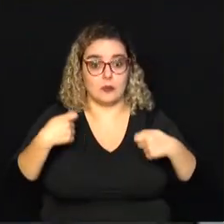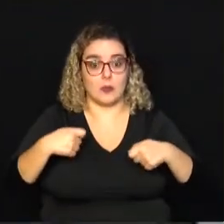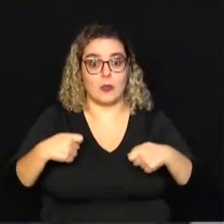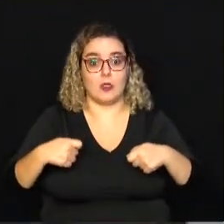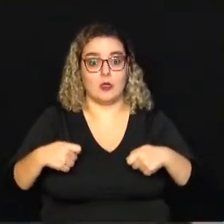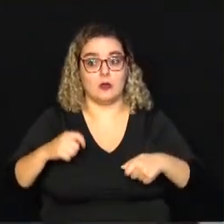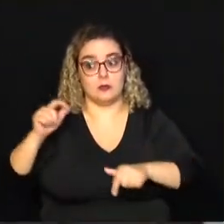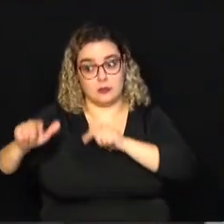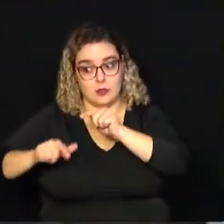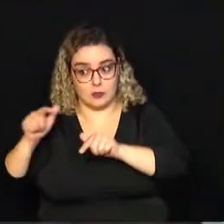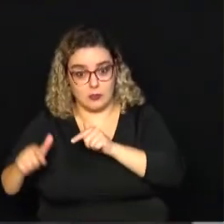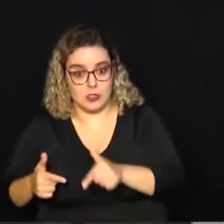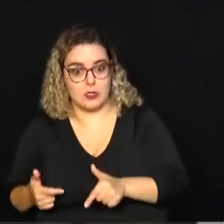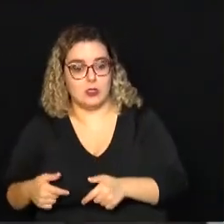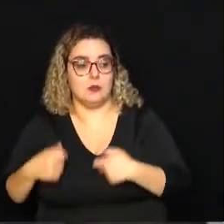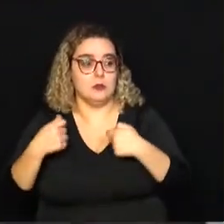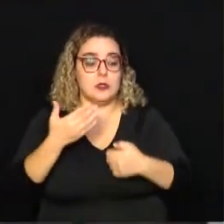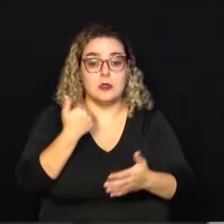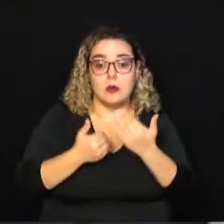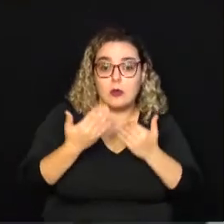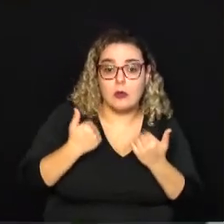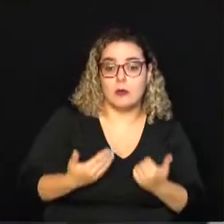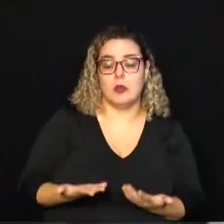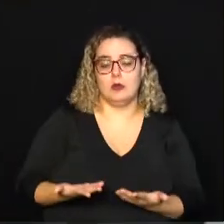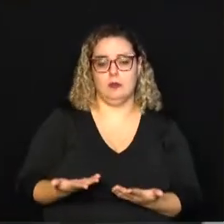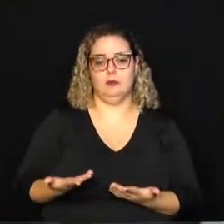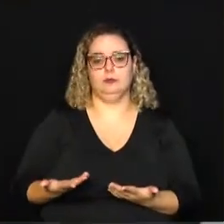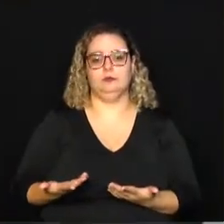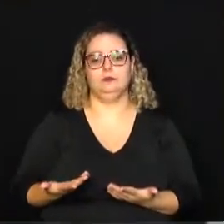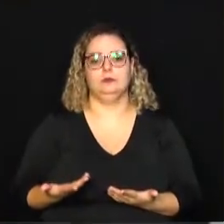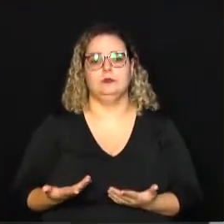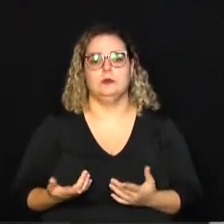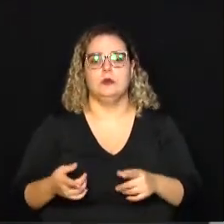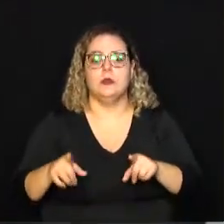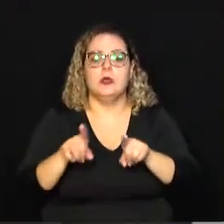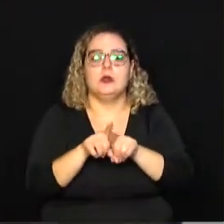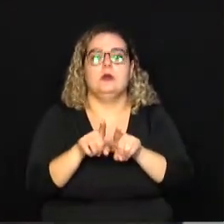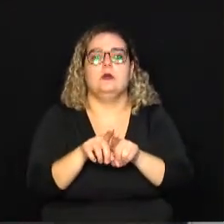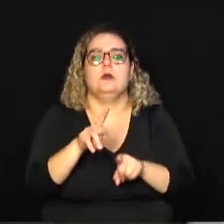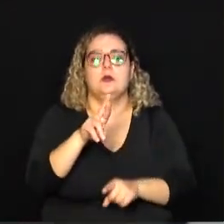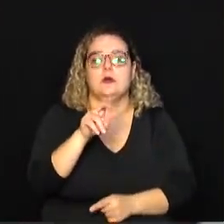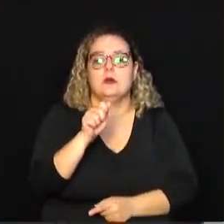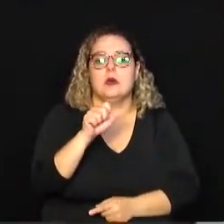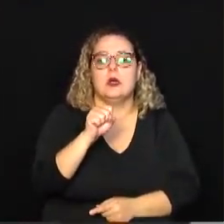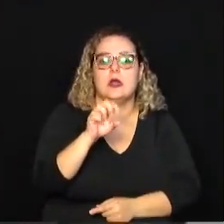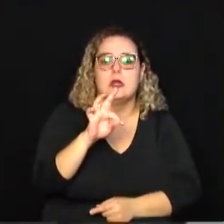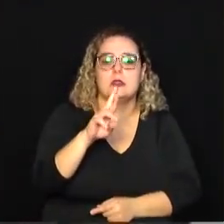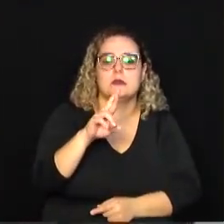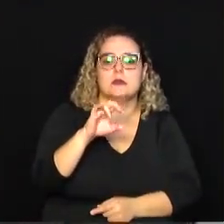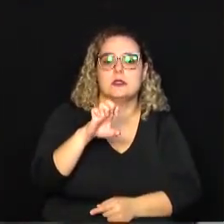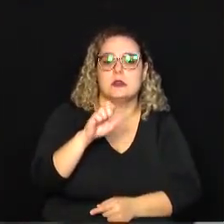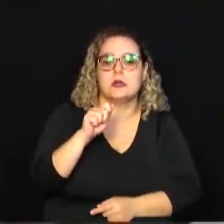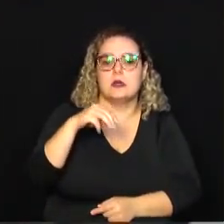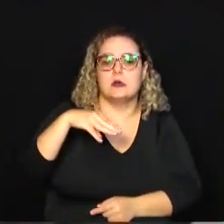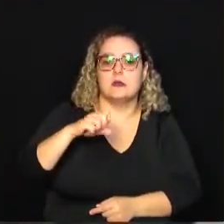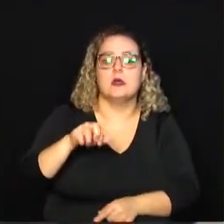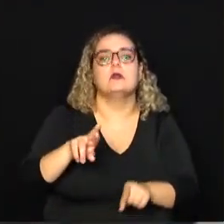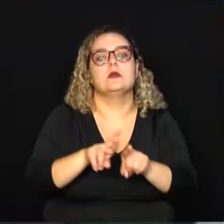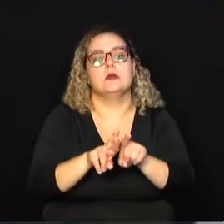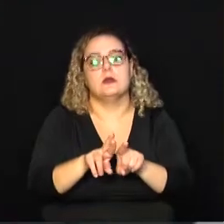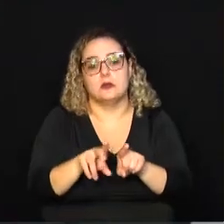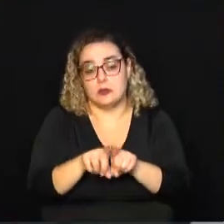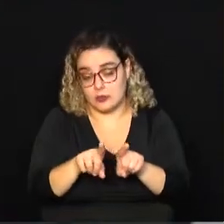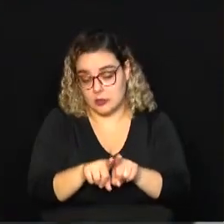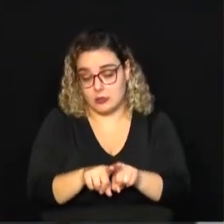assim, se a gente tem... E também essa questão do próprio rastreamento, do isolamento, que a gente sabe que não está tendo. Teve uma